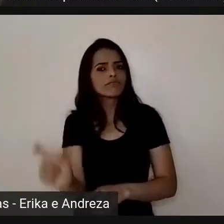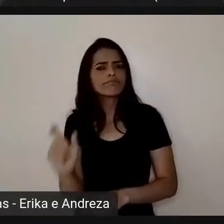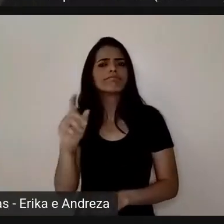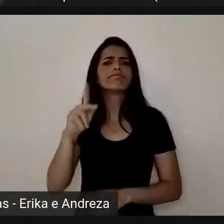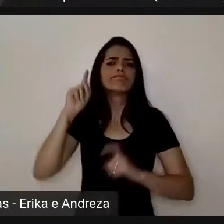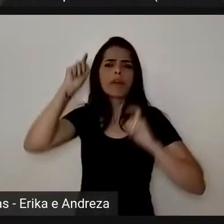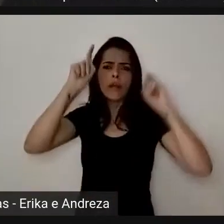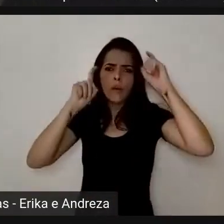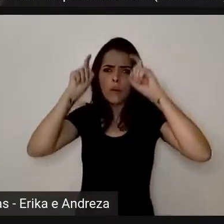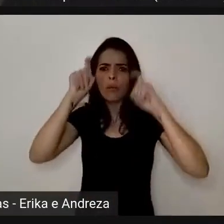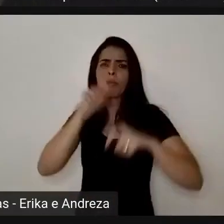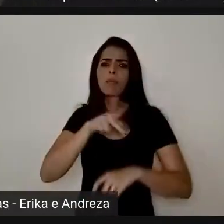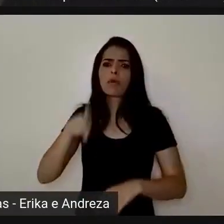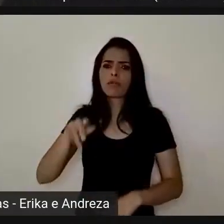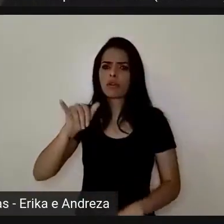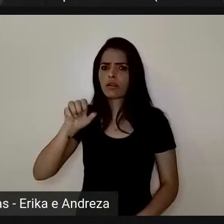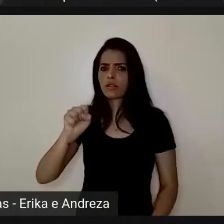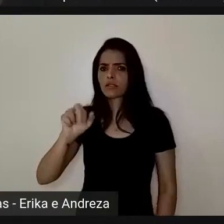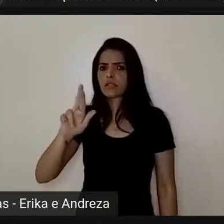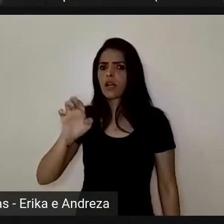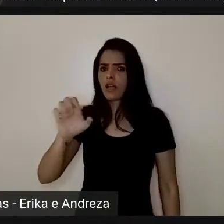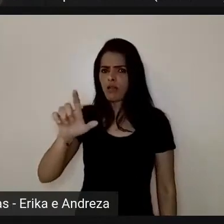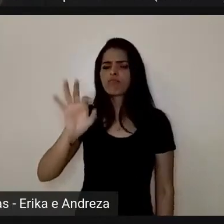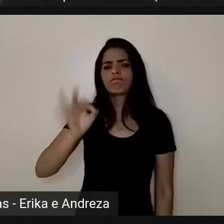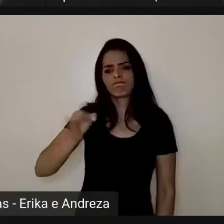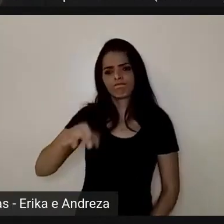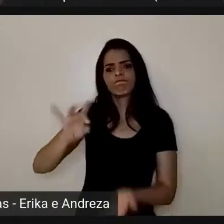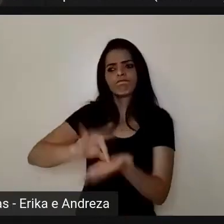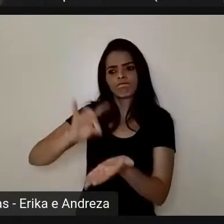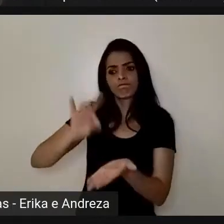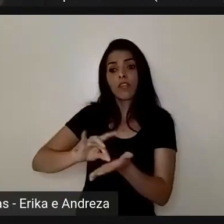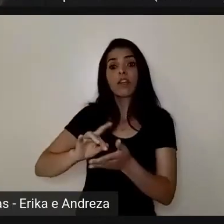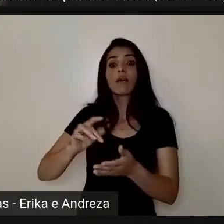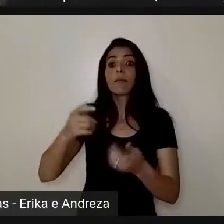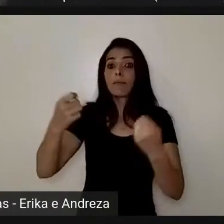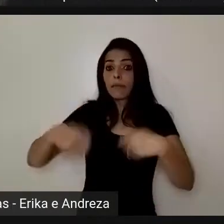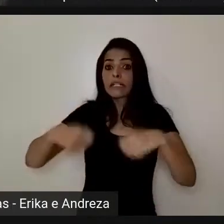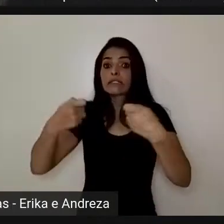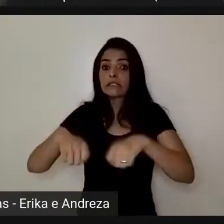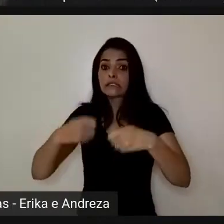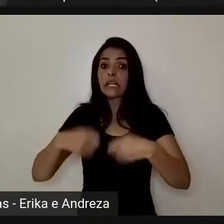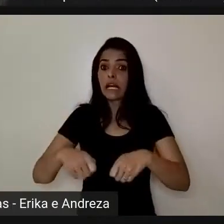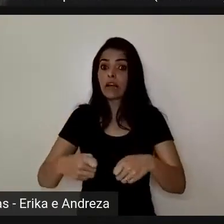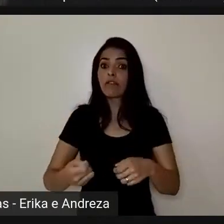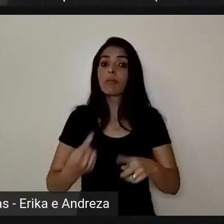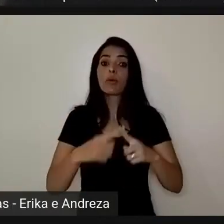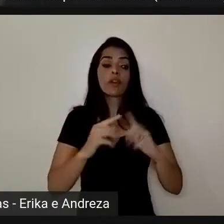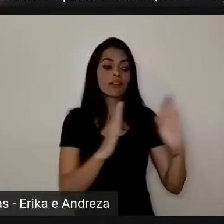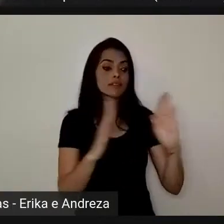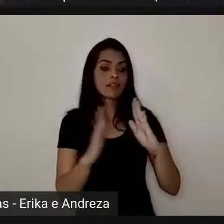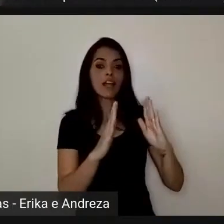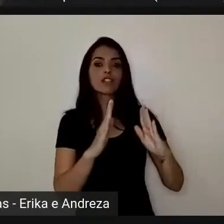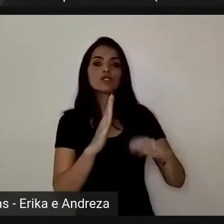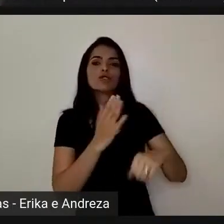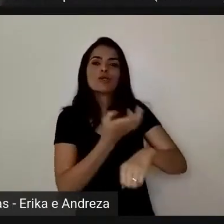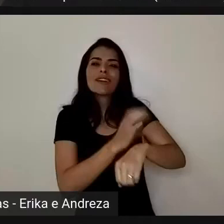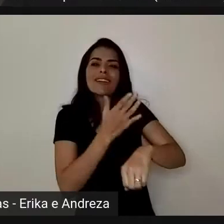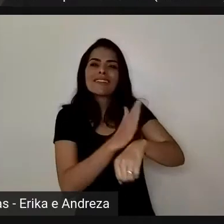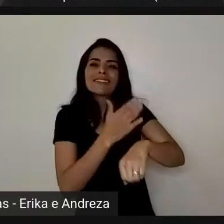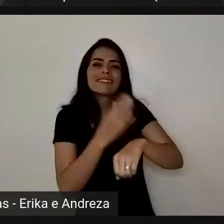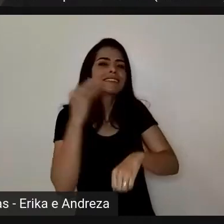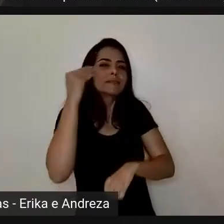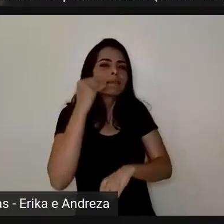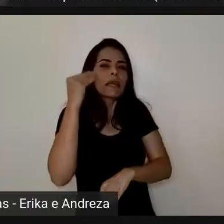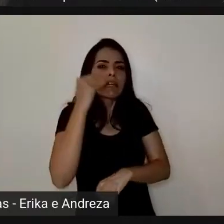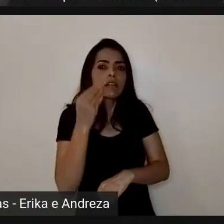professor Israel traz são super válidas e elas deveriam já existir, porque o estágio probatório também não garante a perpetuação